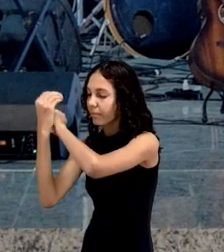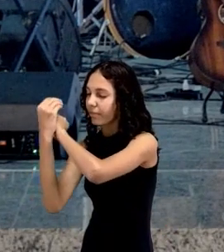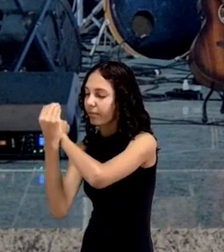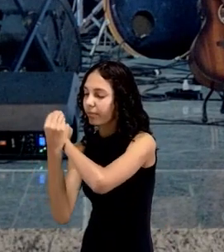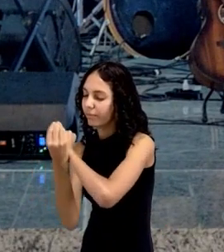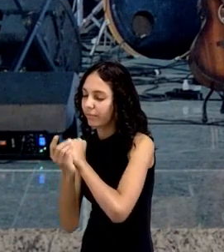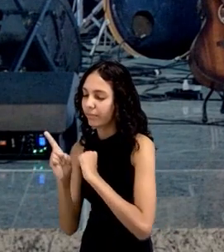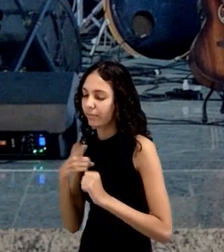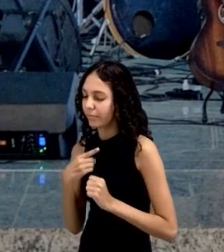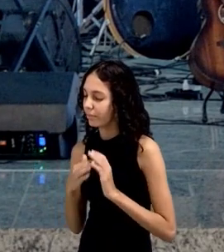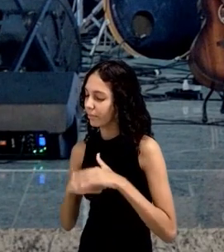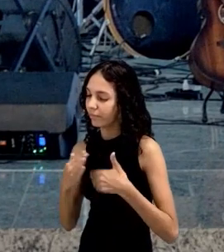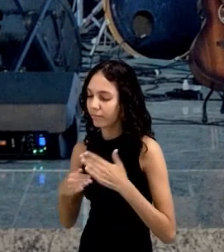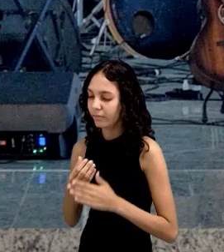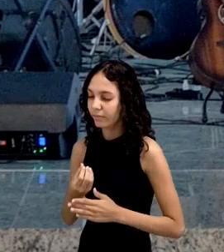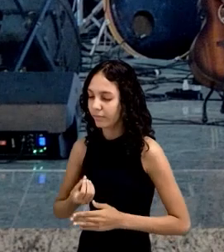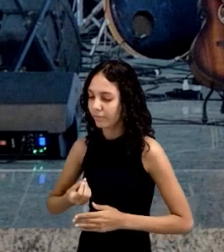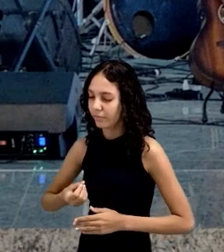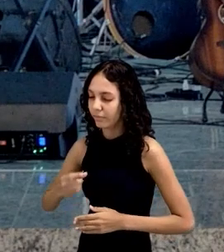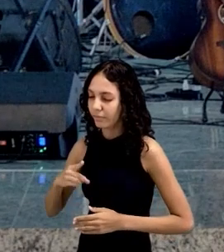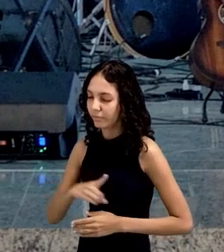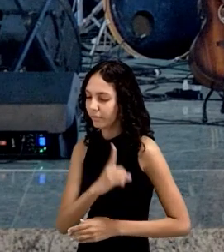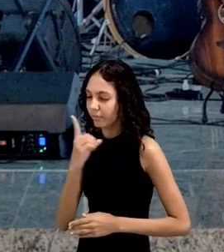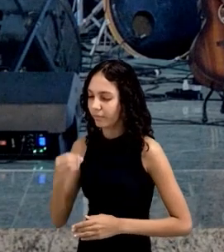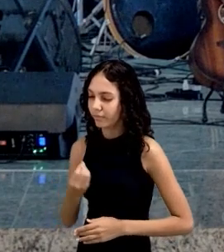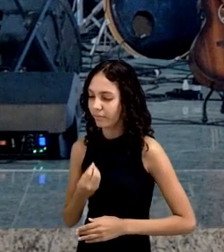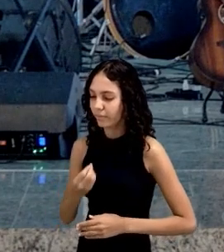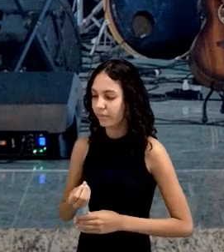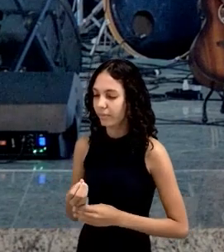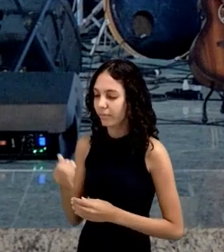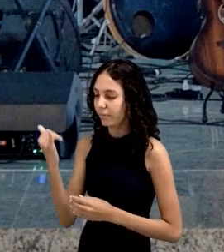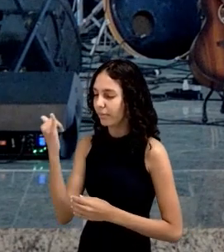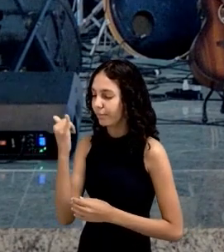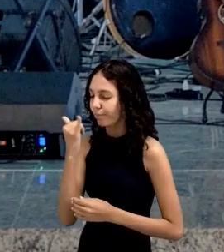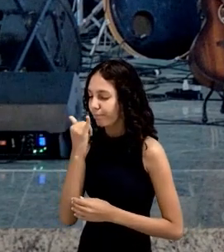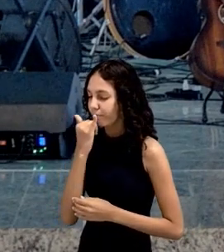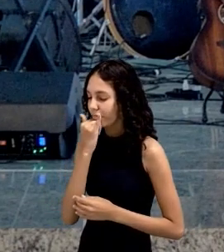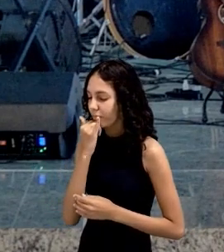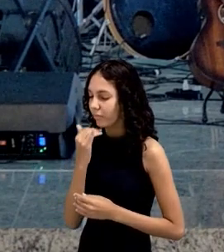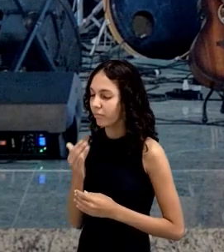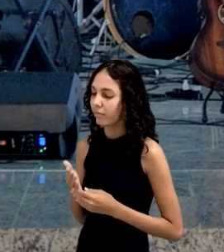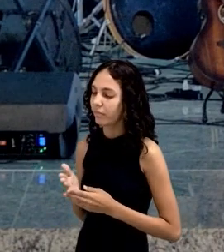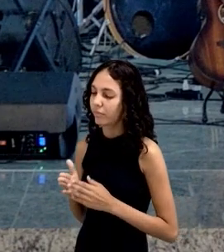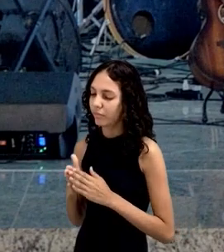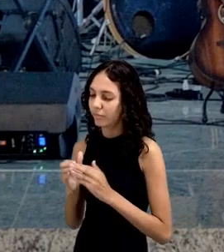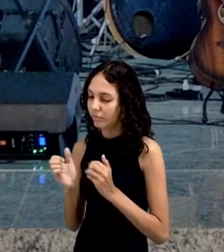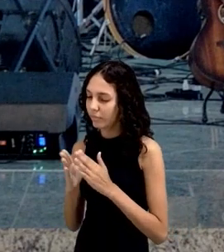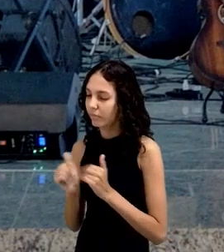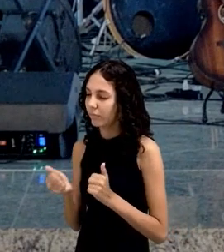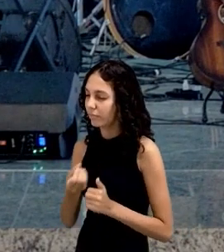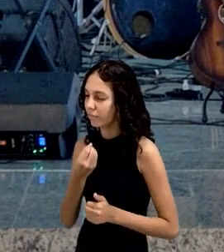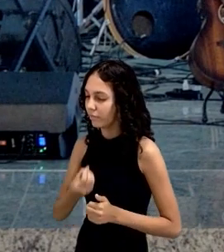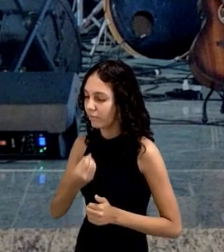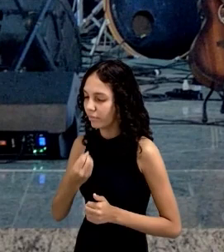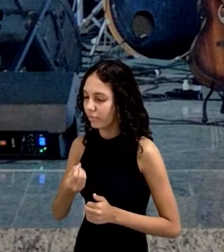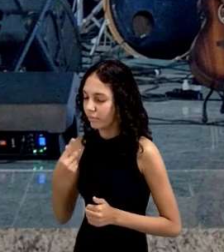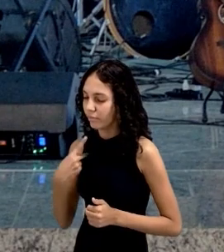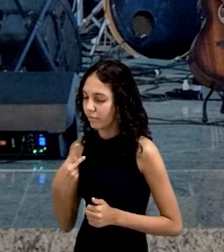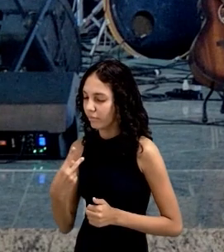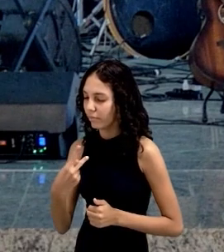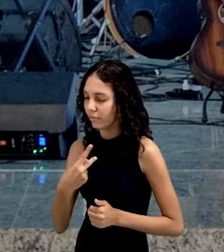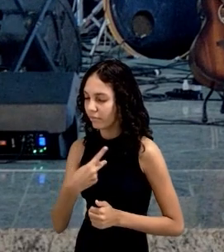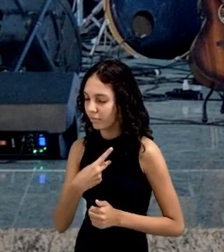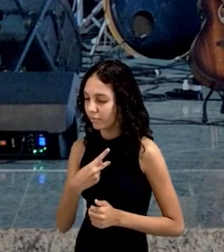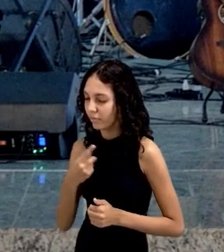Pai, eu te peço pela vida do pastor Daniel Oliveira, Pai, esse Teu servo, Pai, que tem feito tanto, Senhor Deus, para o Teu